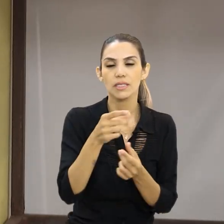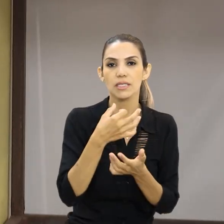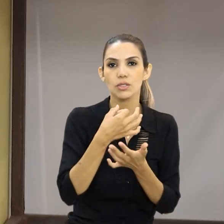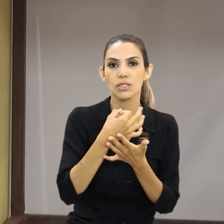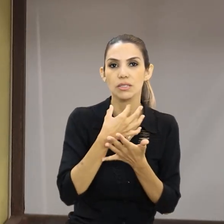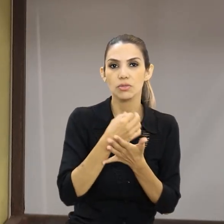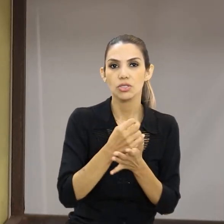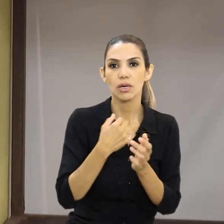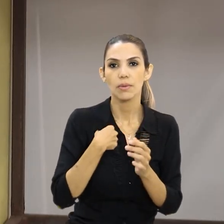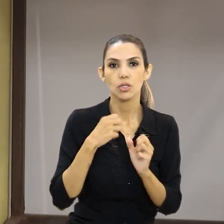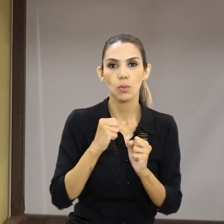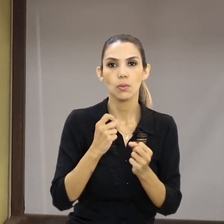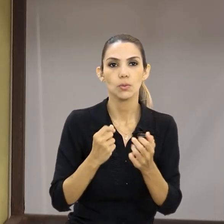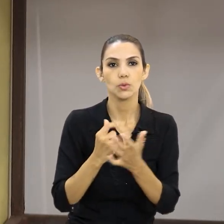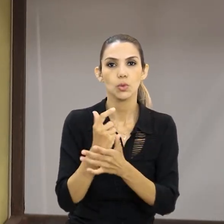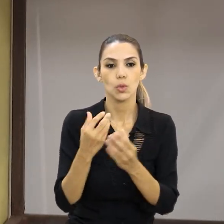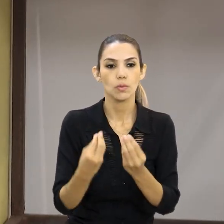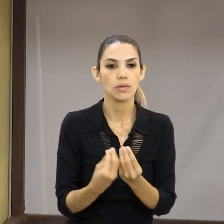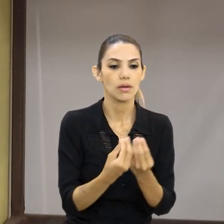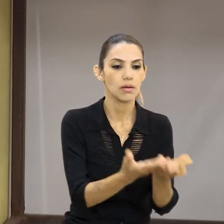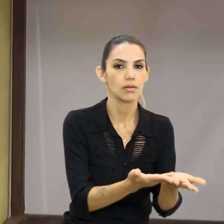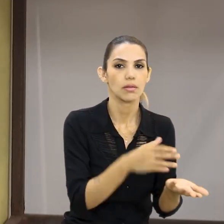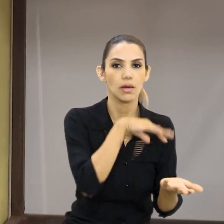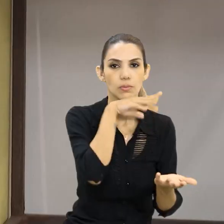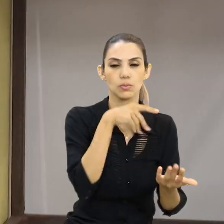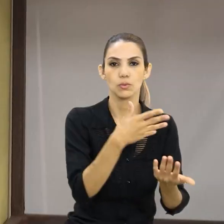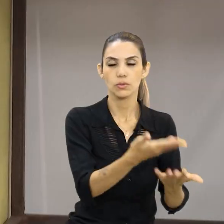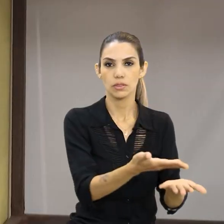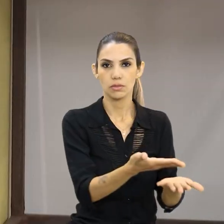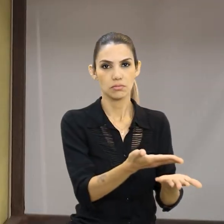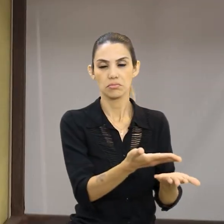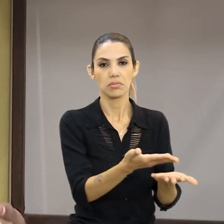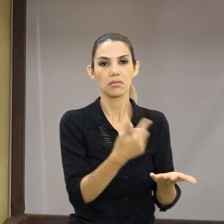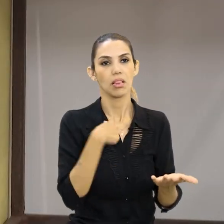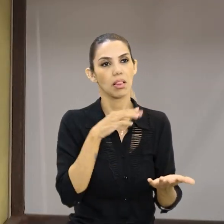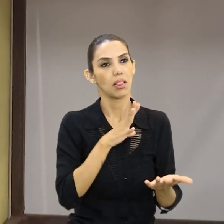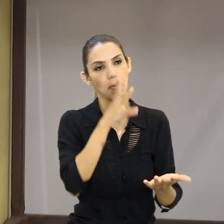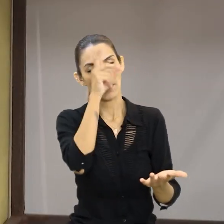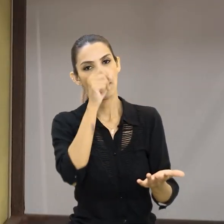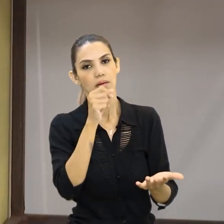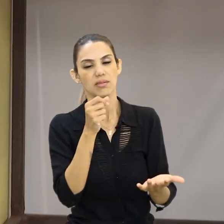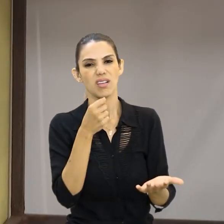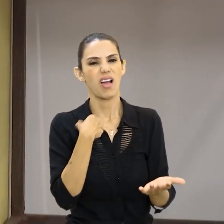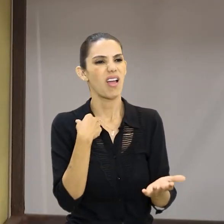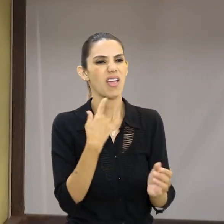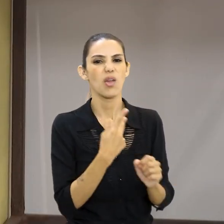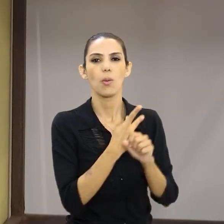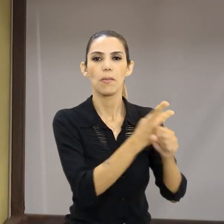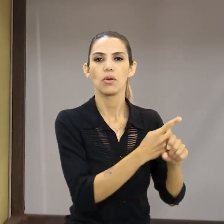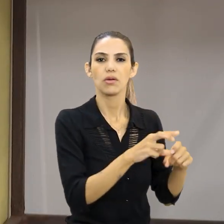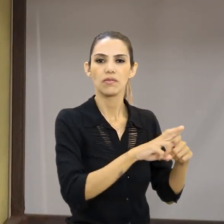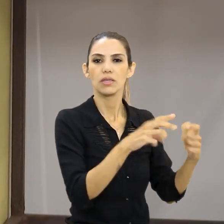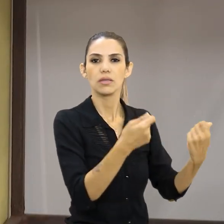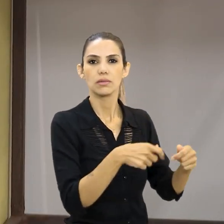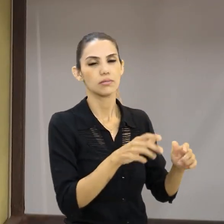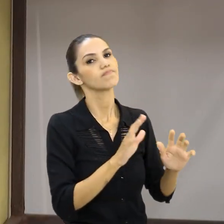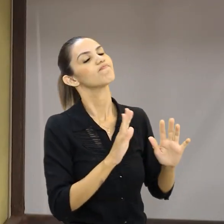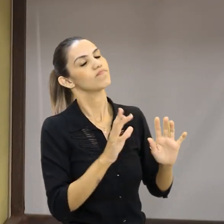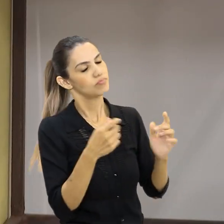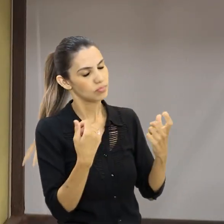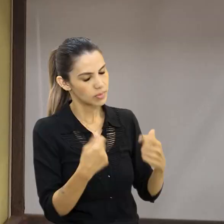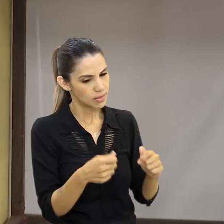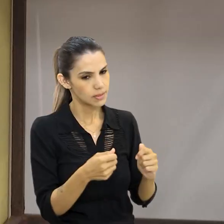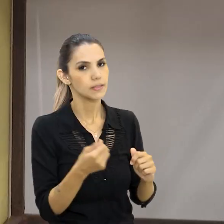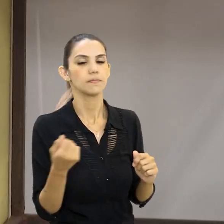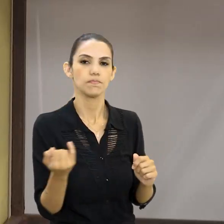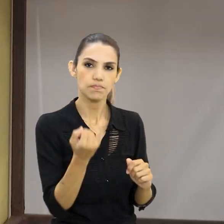ser administrado para os animais, né, sem a indicação clara do médico veterinário, e sempre que